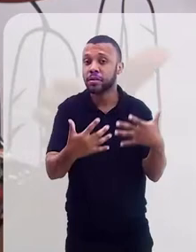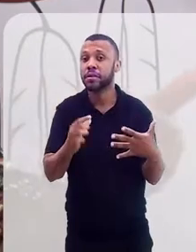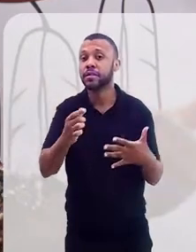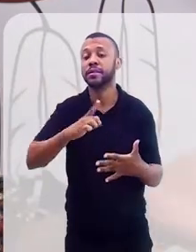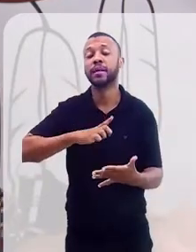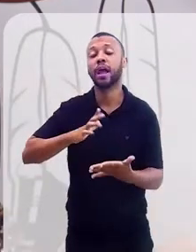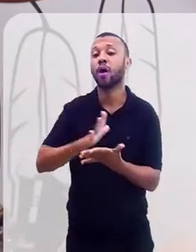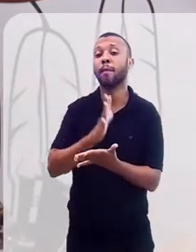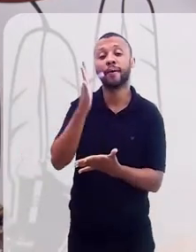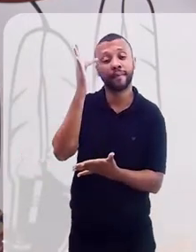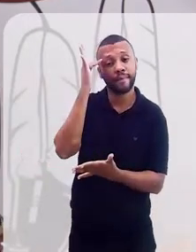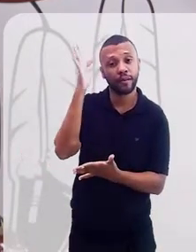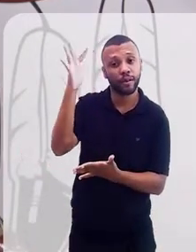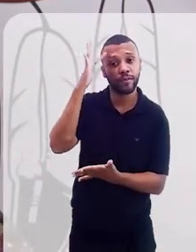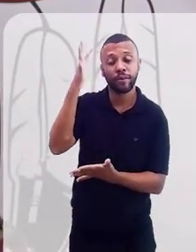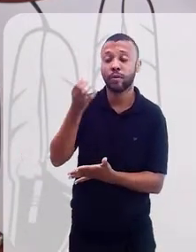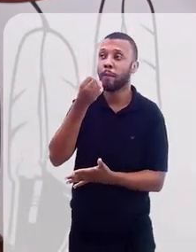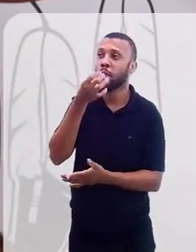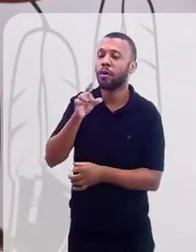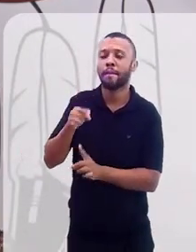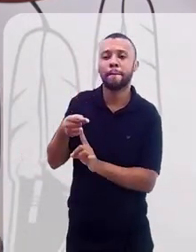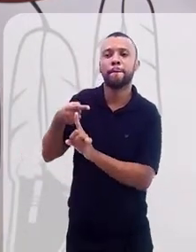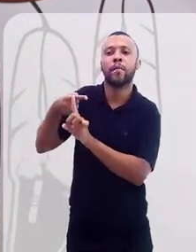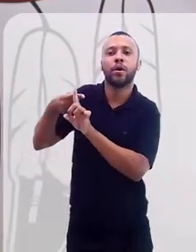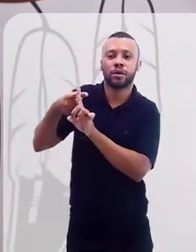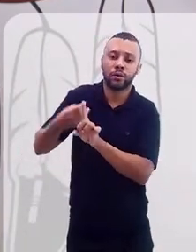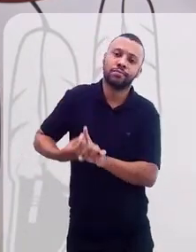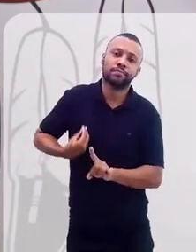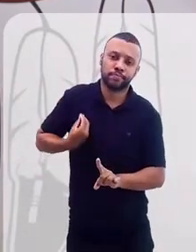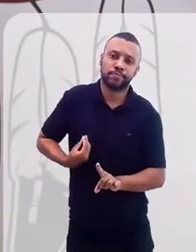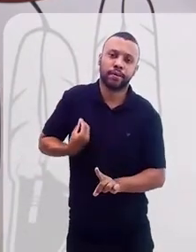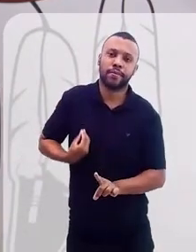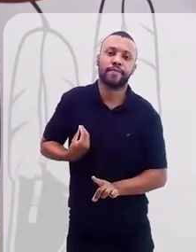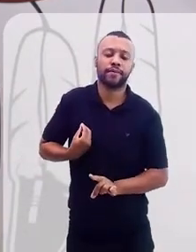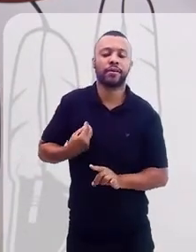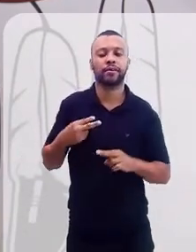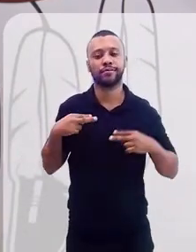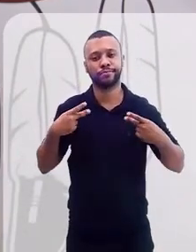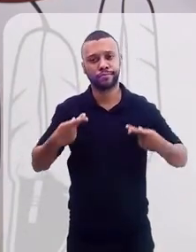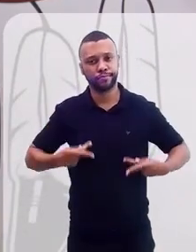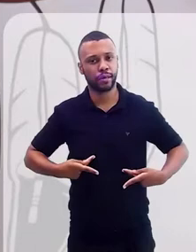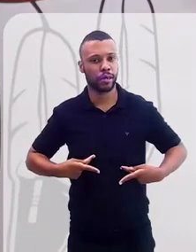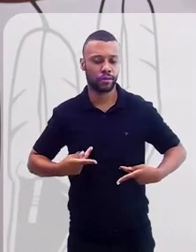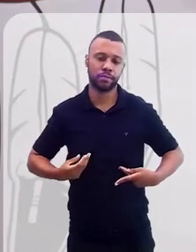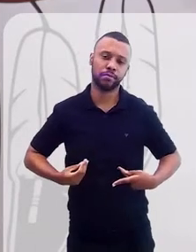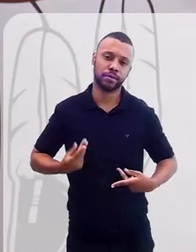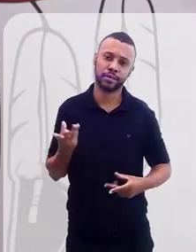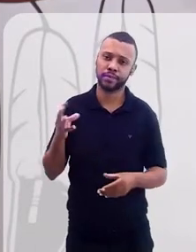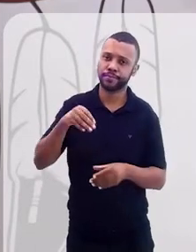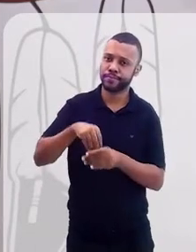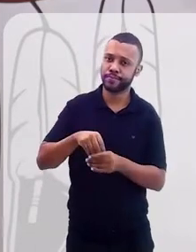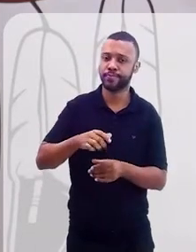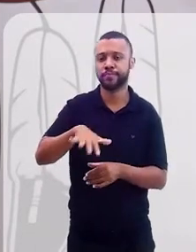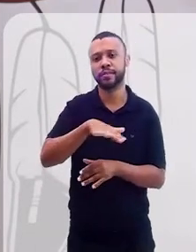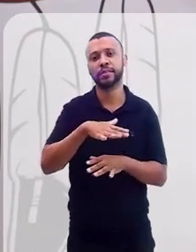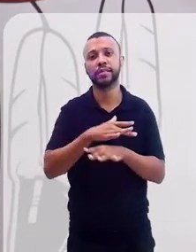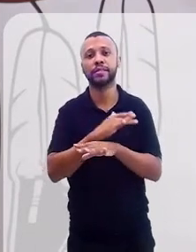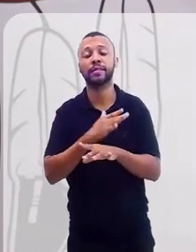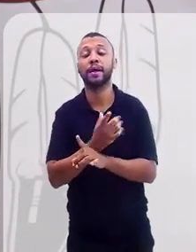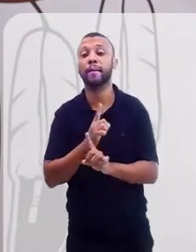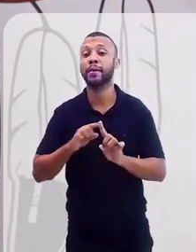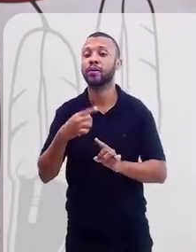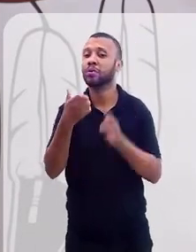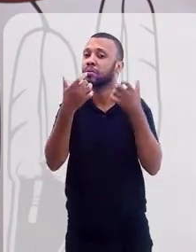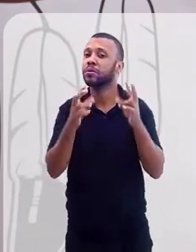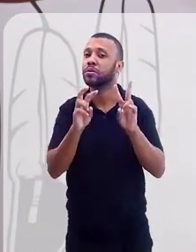existem filosofias que são boas para a vida humana, né? Para o ser humano que vive na